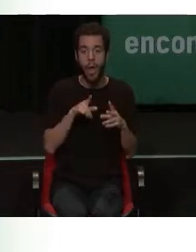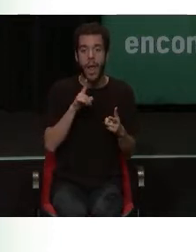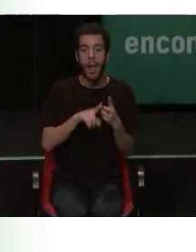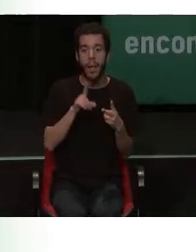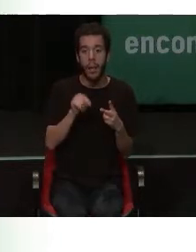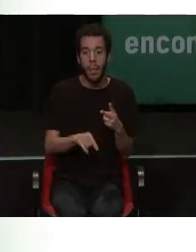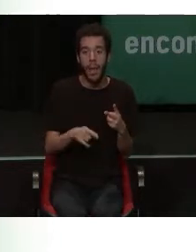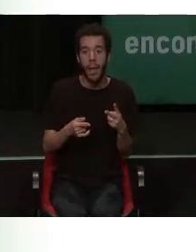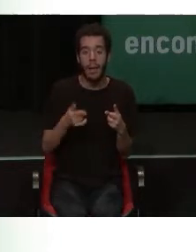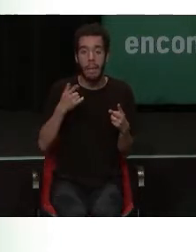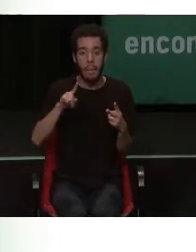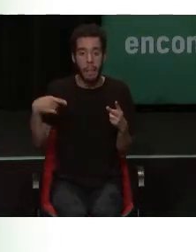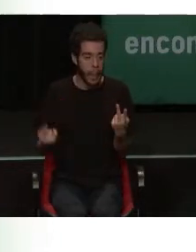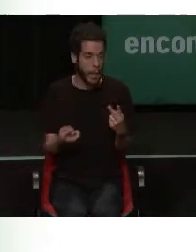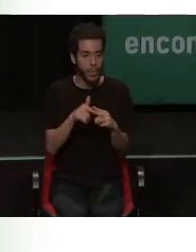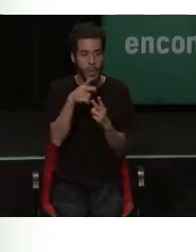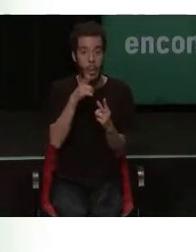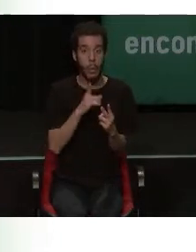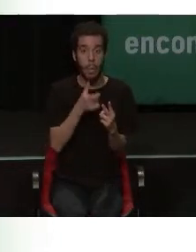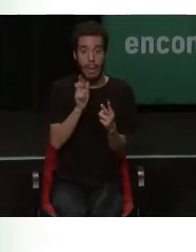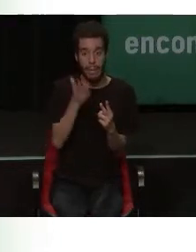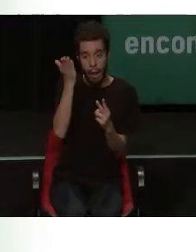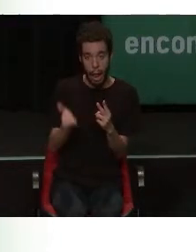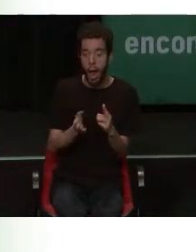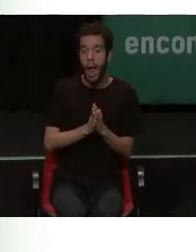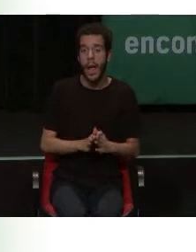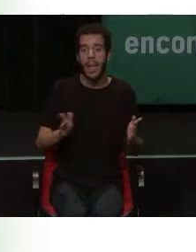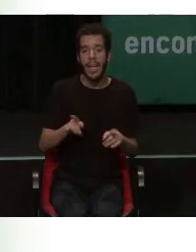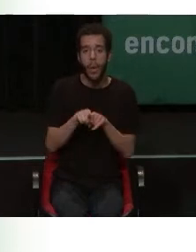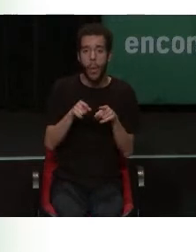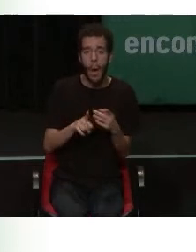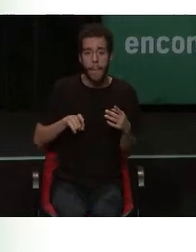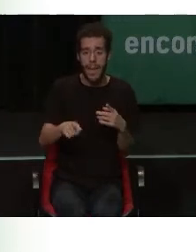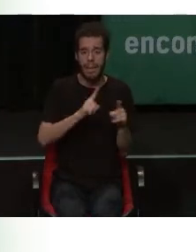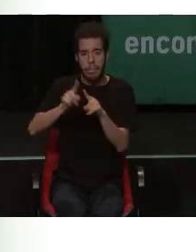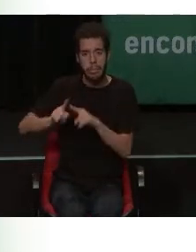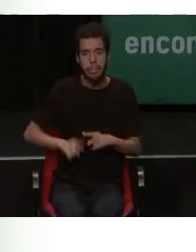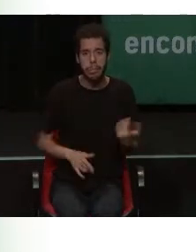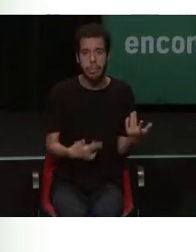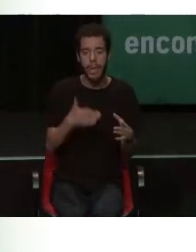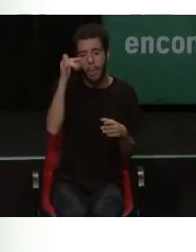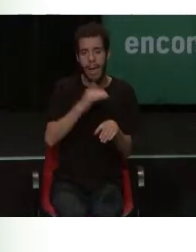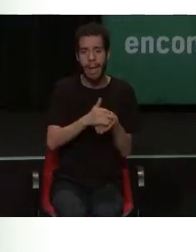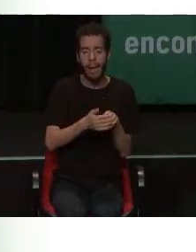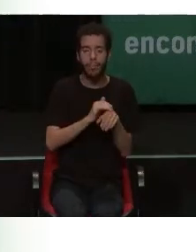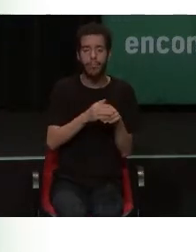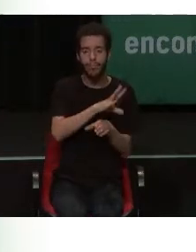carbapnemases, como a KPC3, que se encontrava numa Klebsiella pneumoniae, que